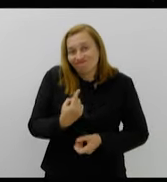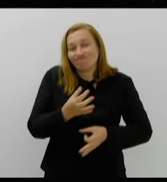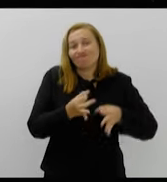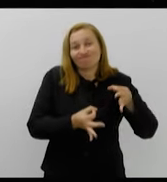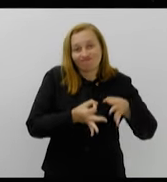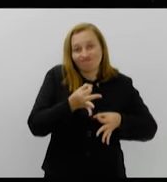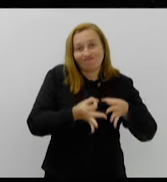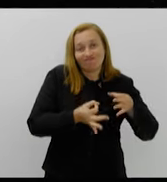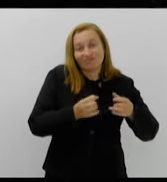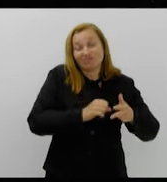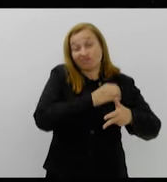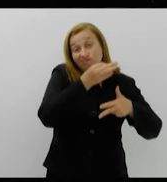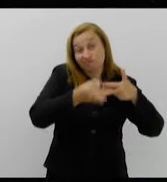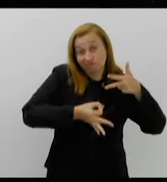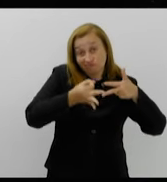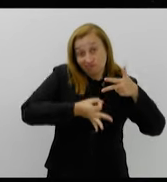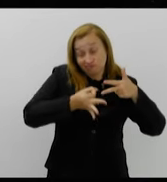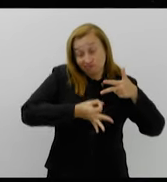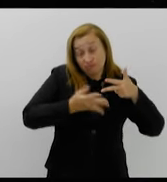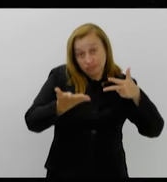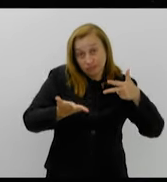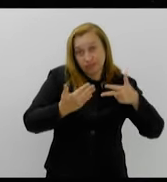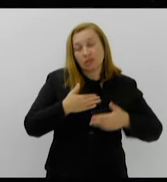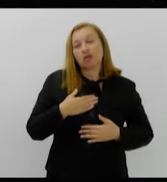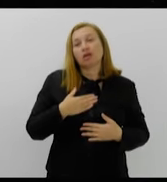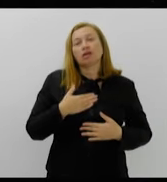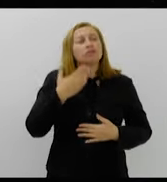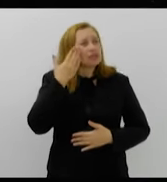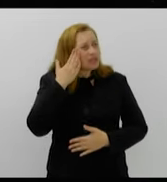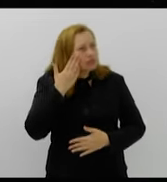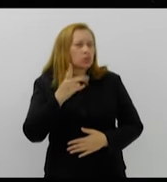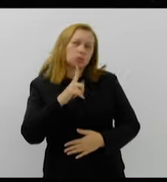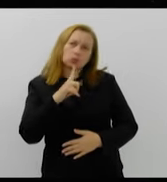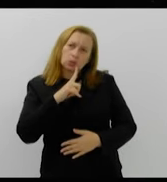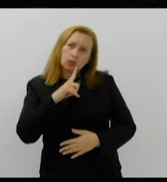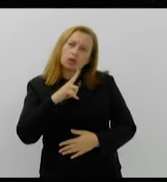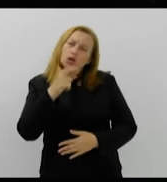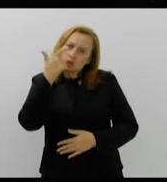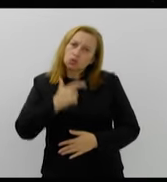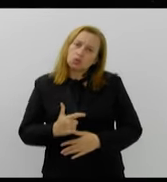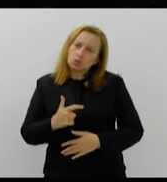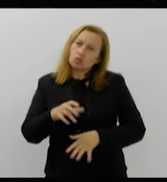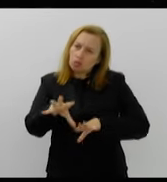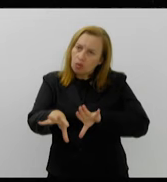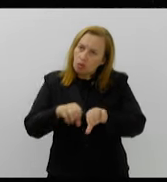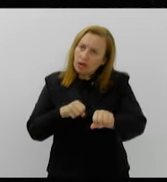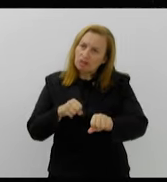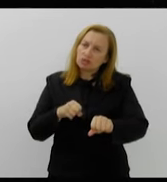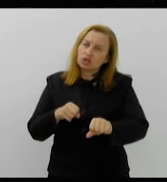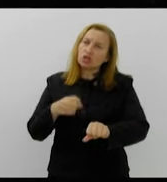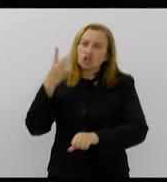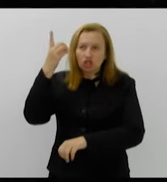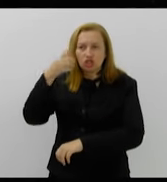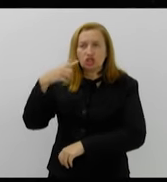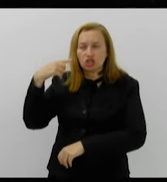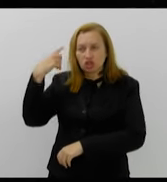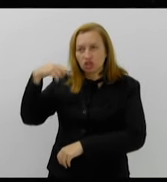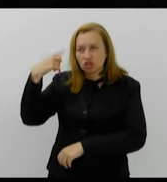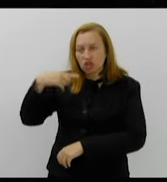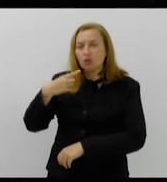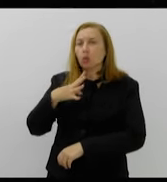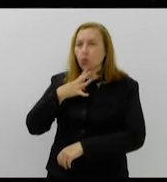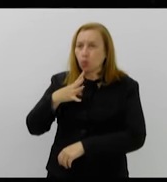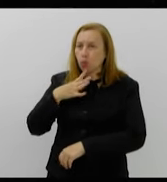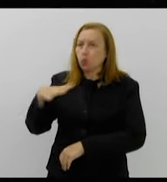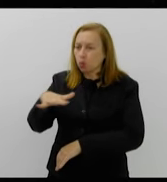Justiça com toda a Venha que tenho porque também sou formado em Direito portanto conheço bem os trâmites do